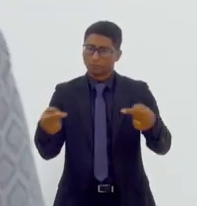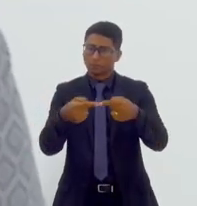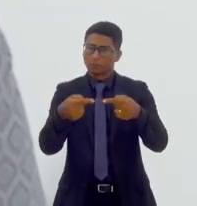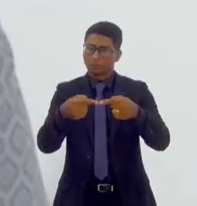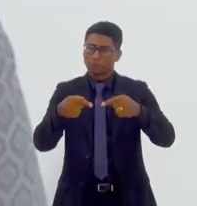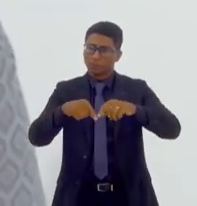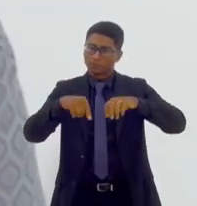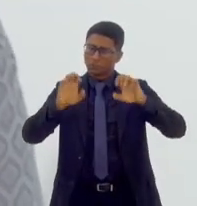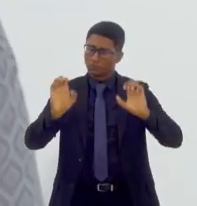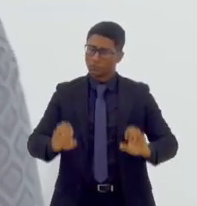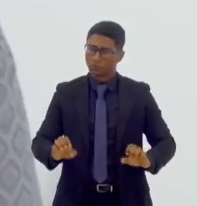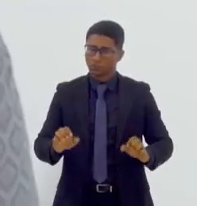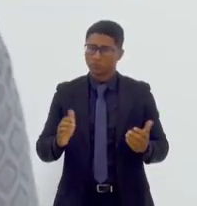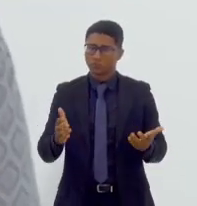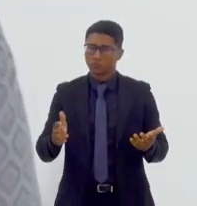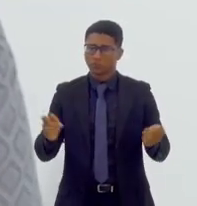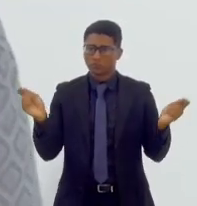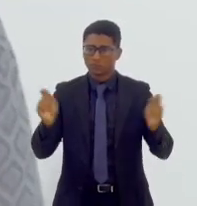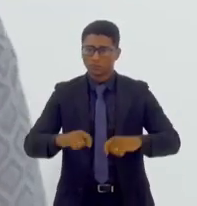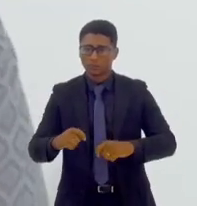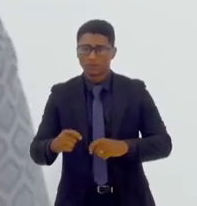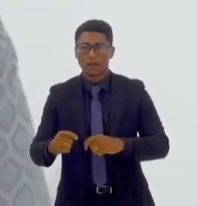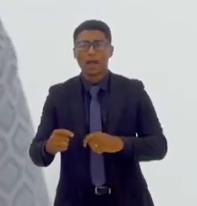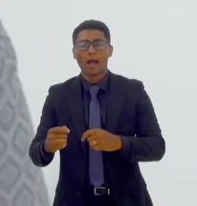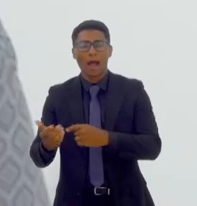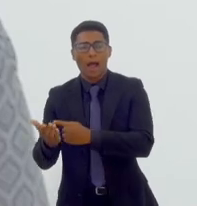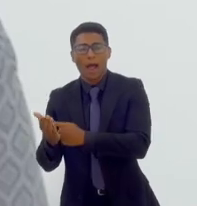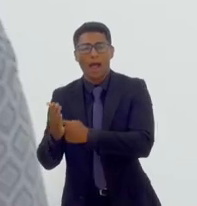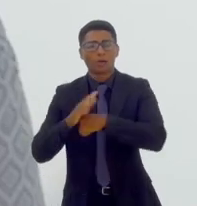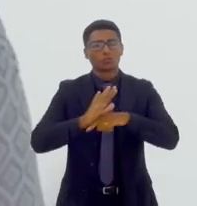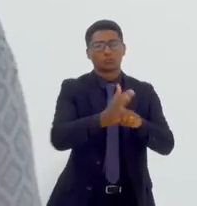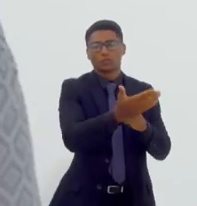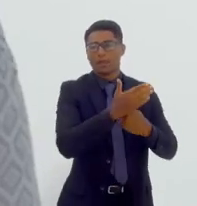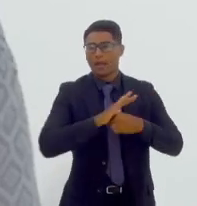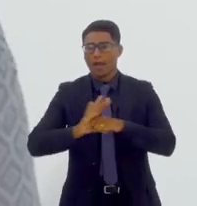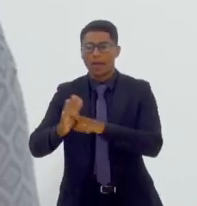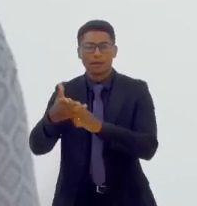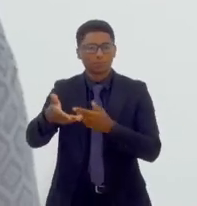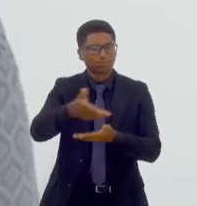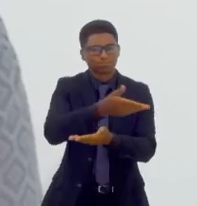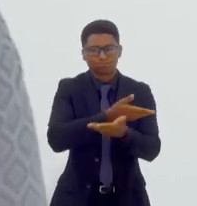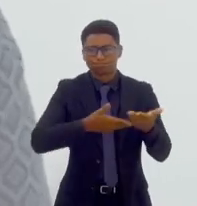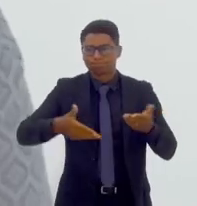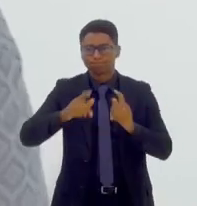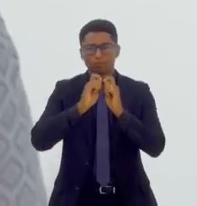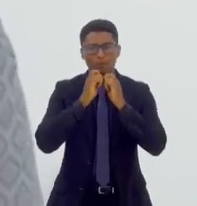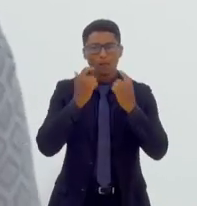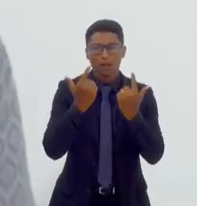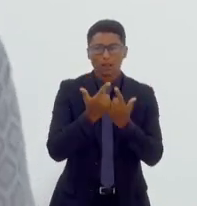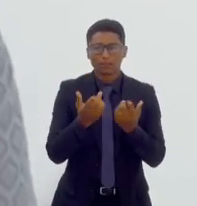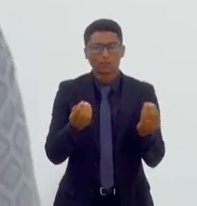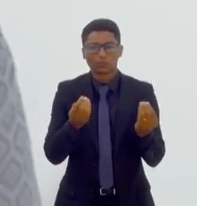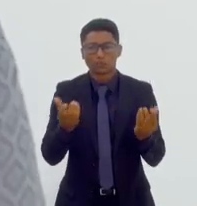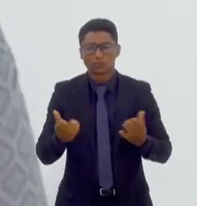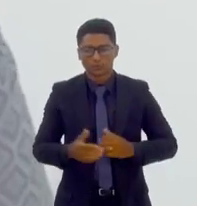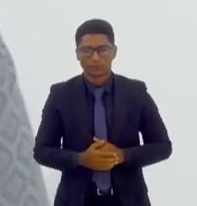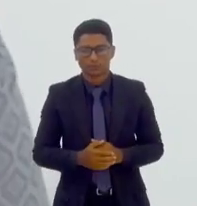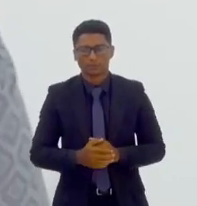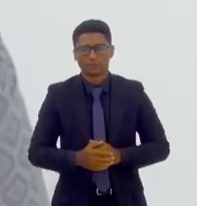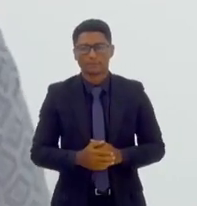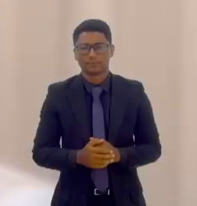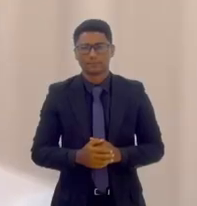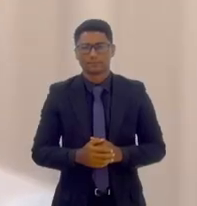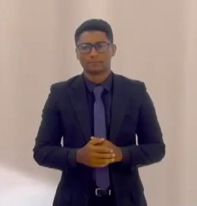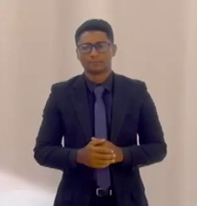infraestrutura, podem ajudar a somar aí nesse espaço, né, de interação da Alerj com a